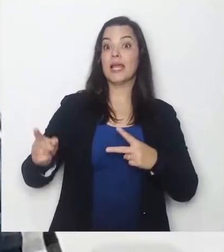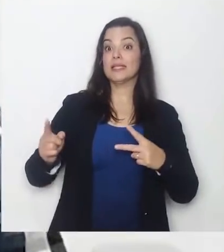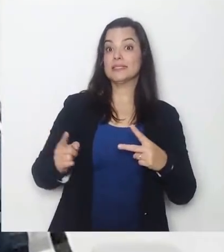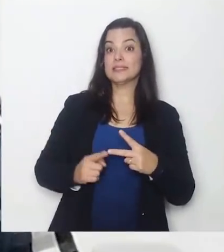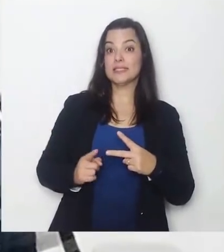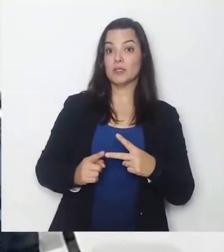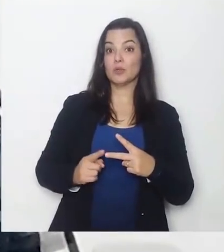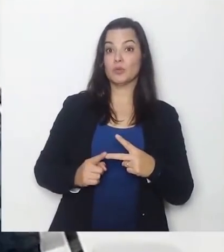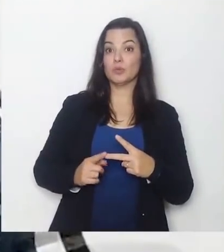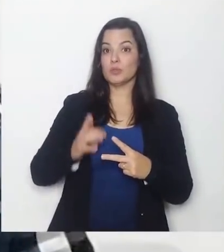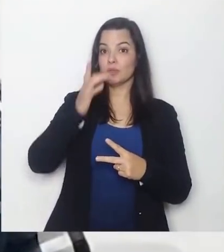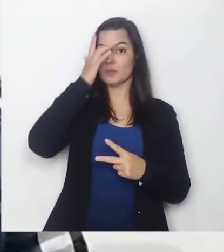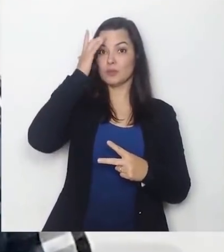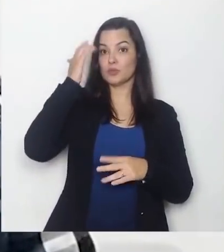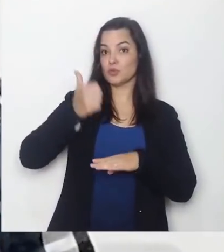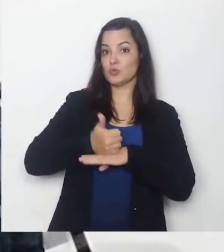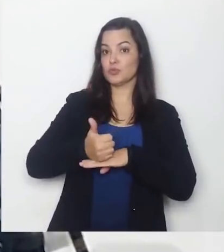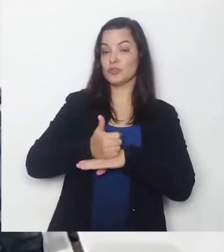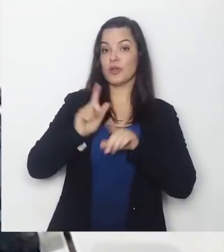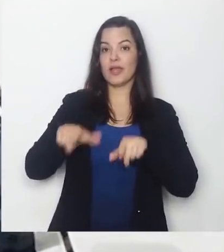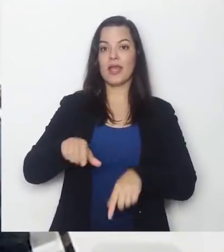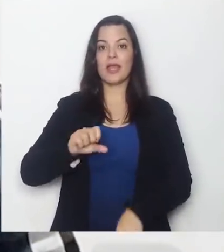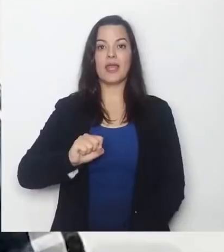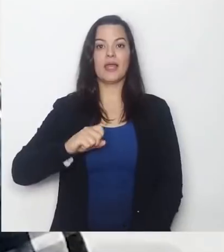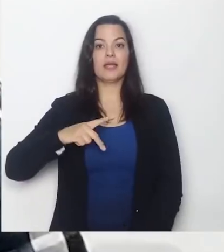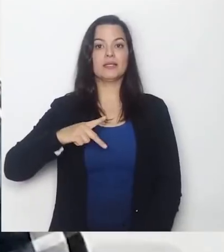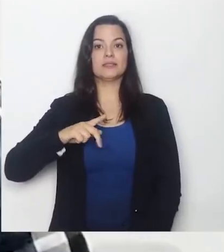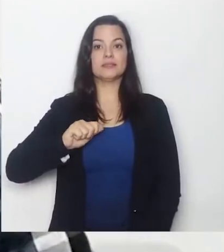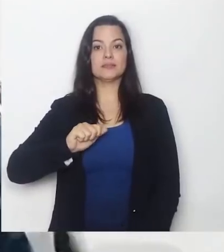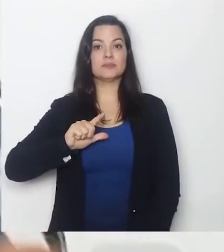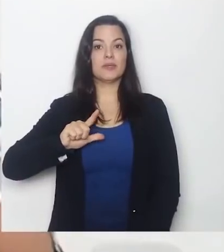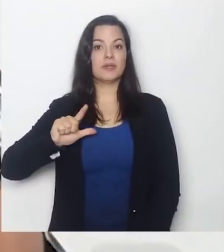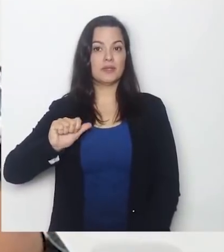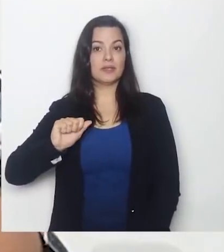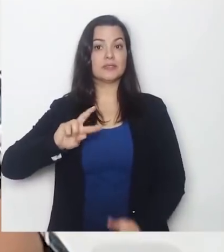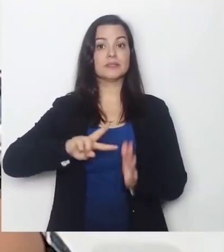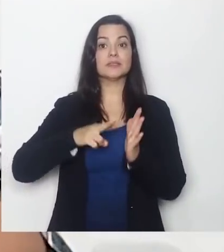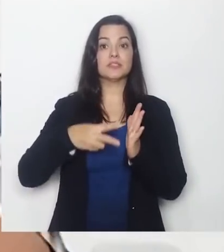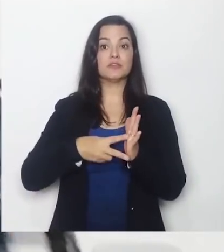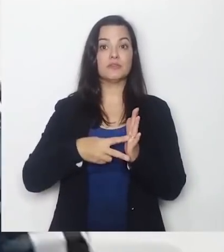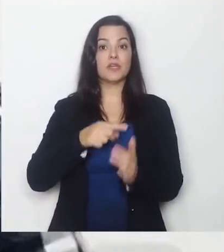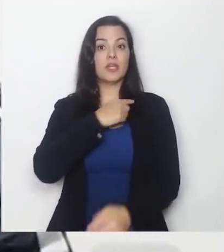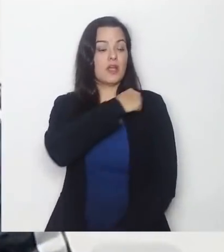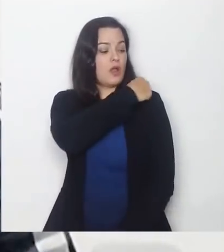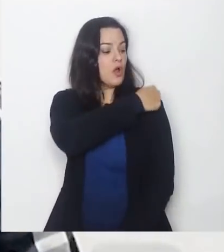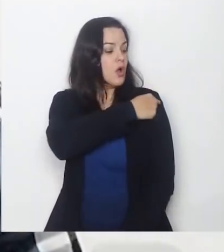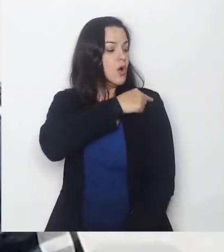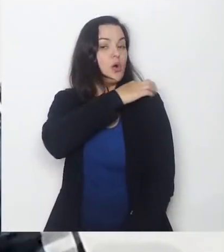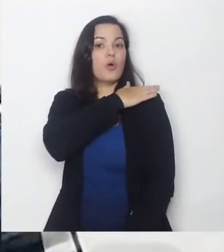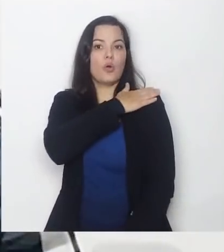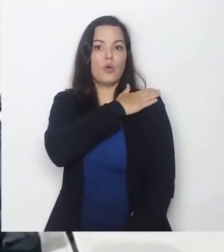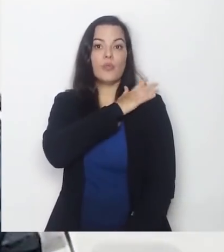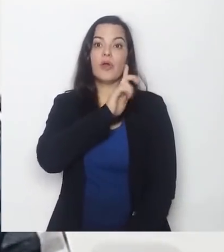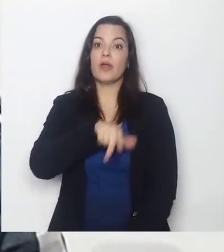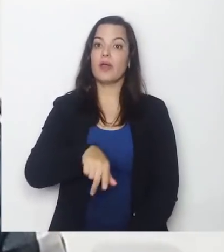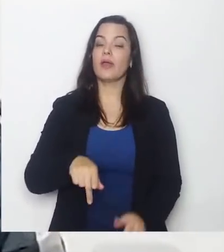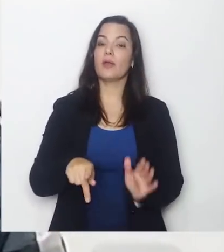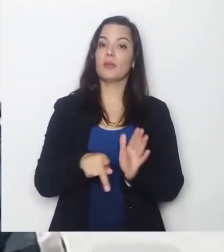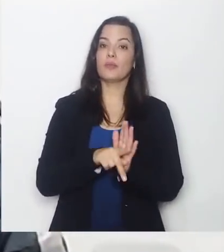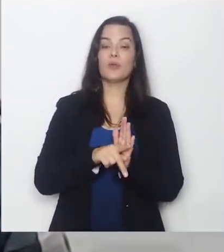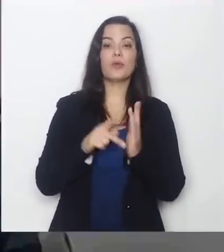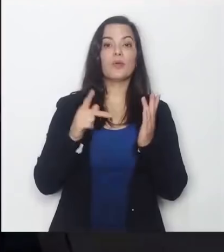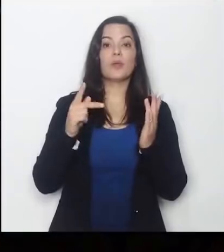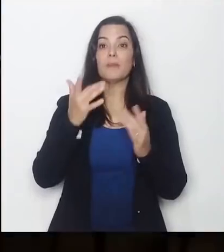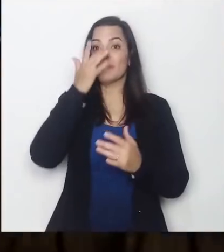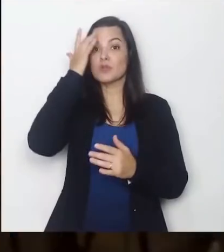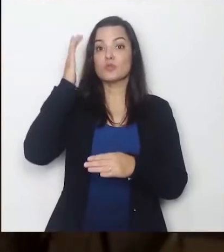A segunda é a do spalla. Essa palavra vem do italiano e significa ombro, ou seja, ele é o braço